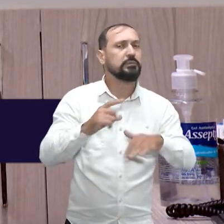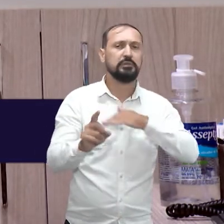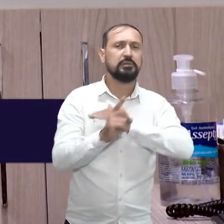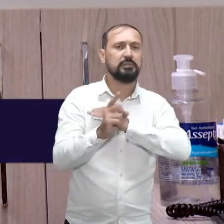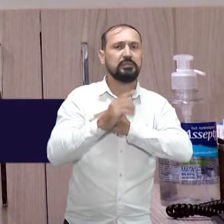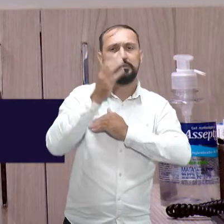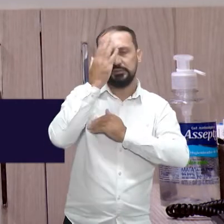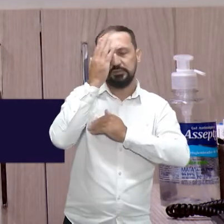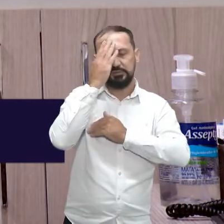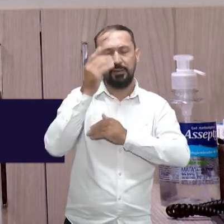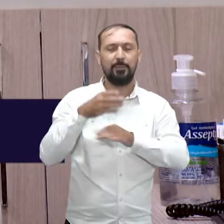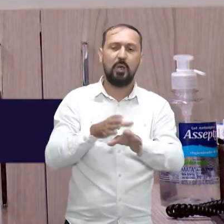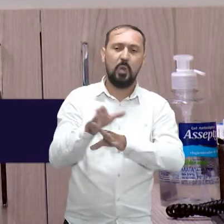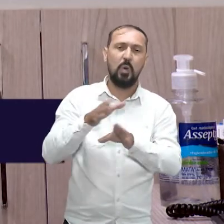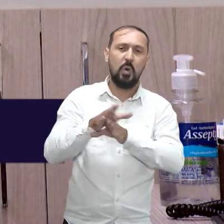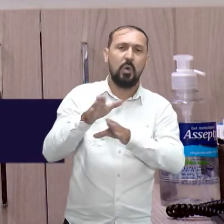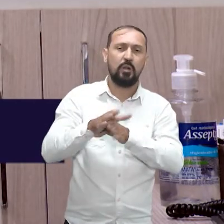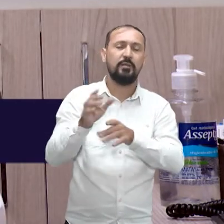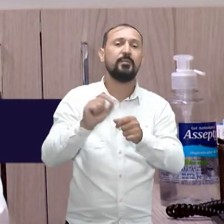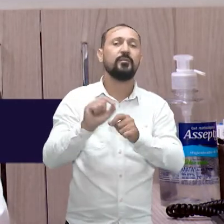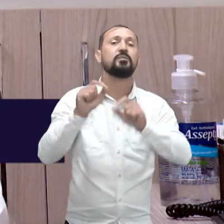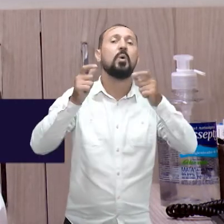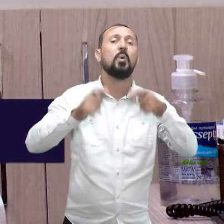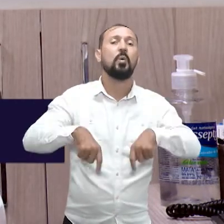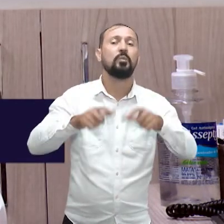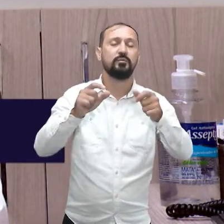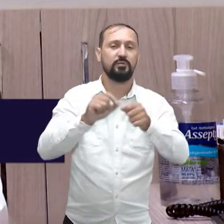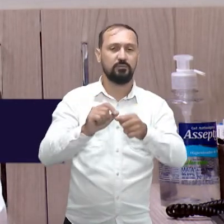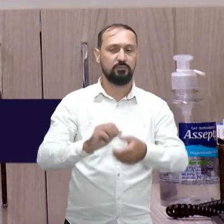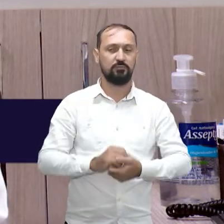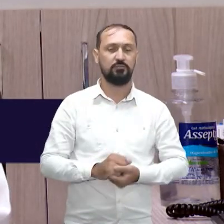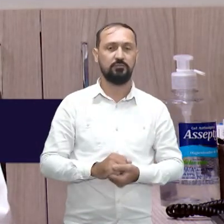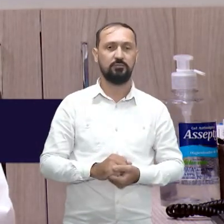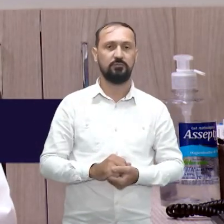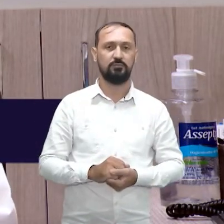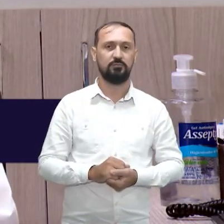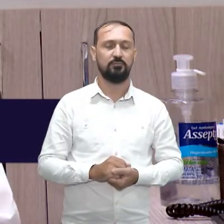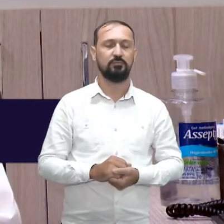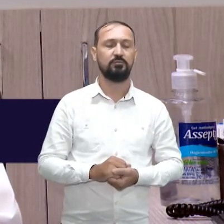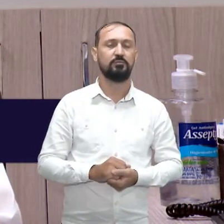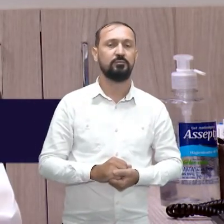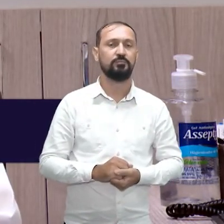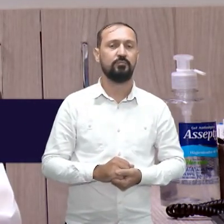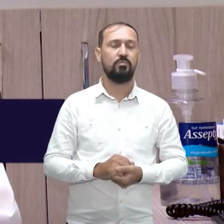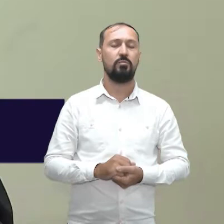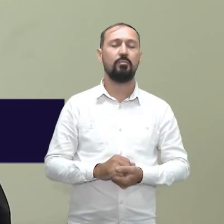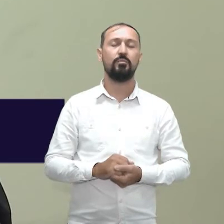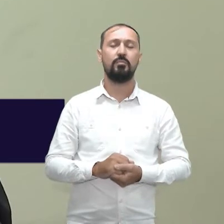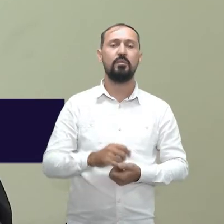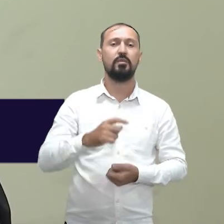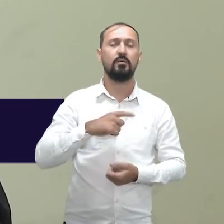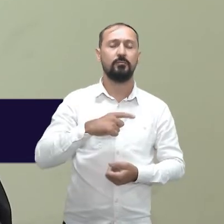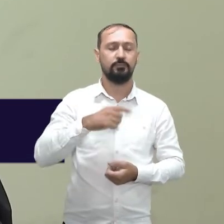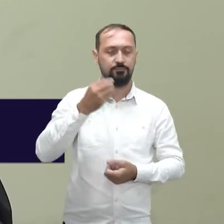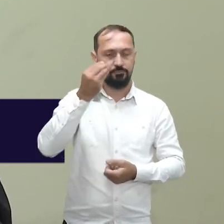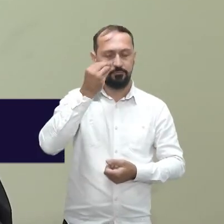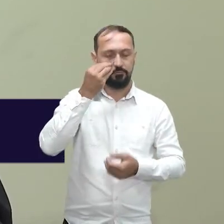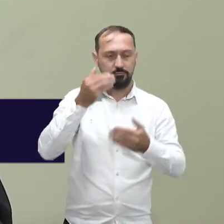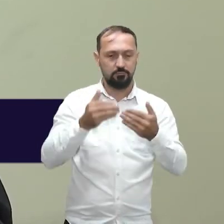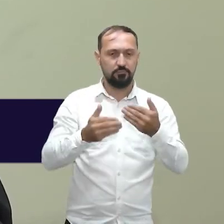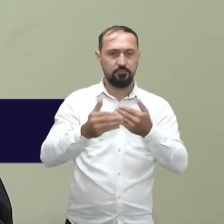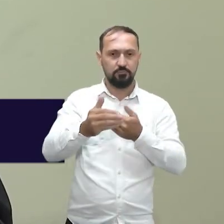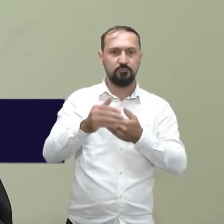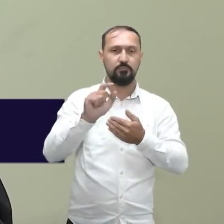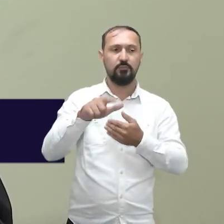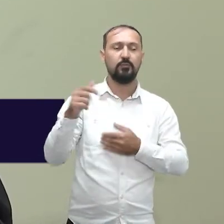generalista mesmo, porque ele tem a aptidão para poder nortear o paciente e orientar em relação à prevenção completa. Doutor, me